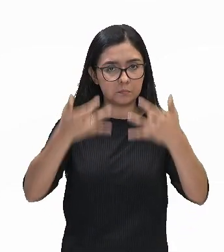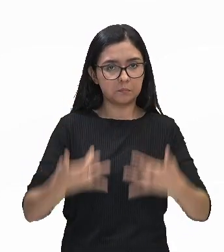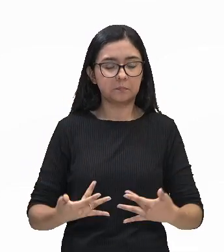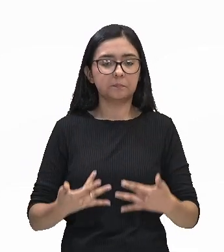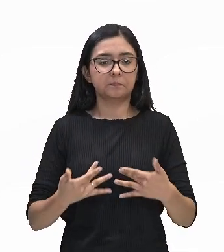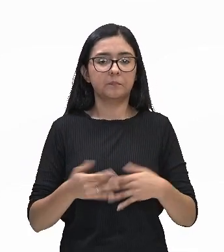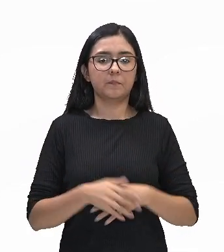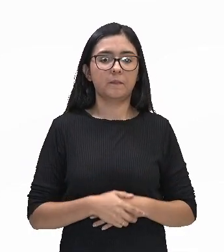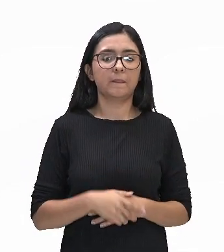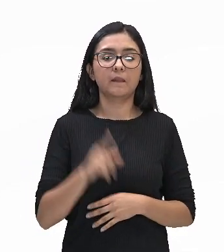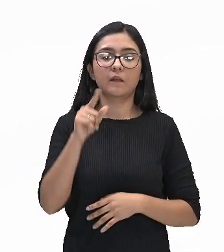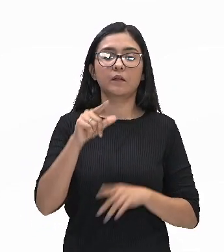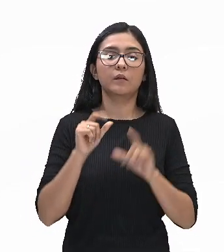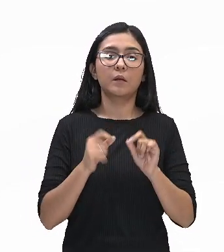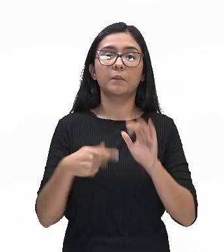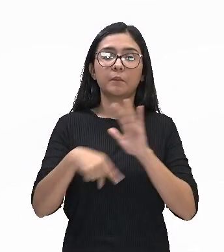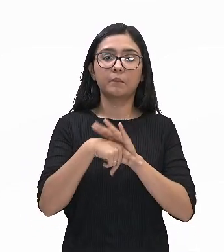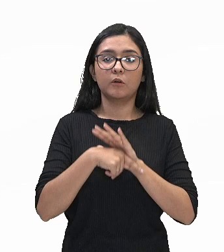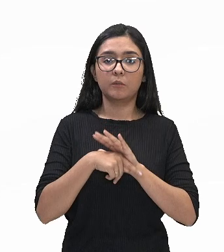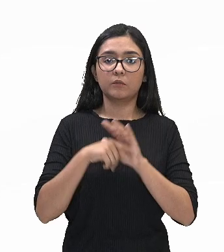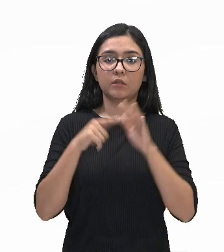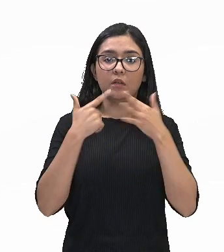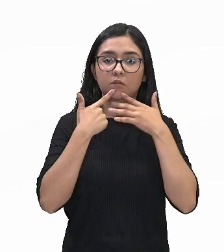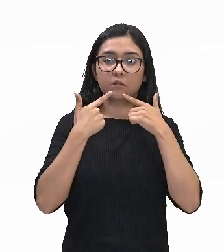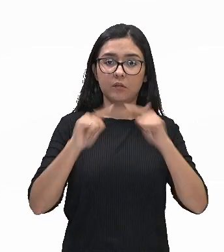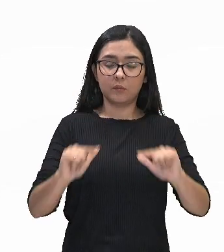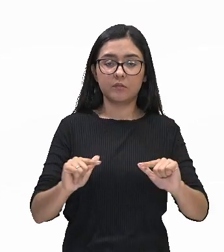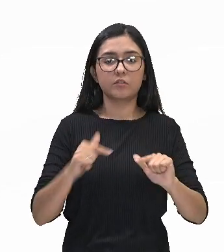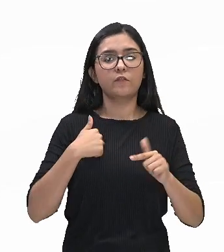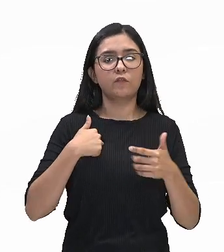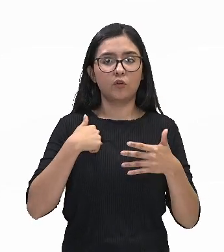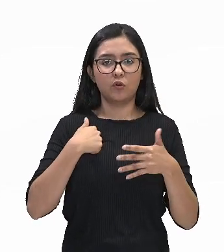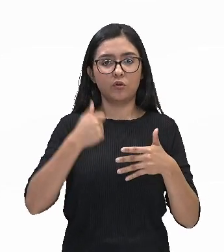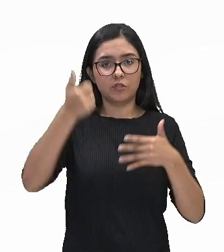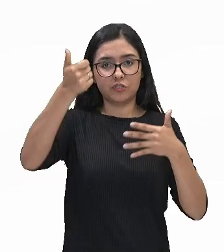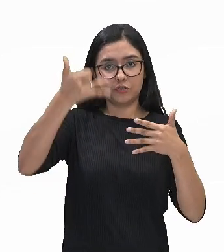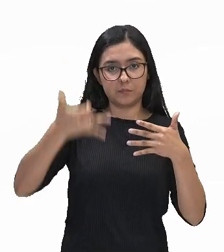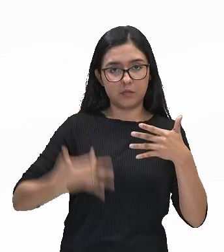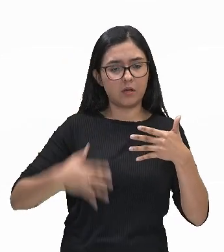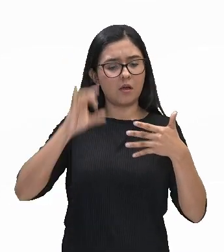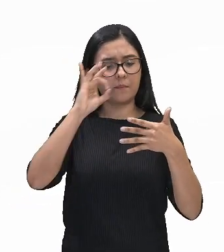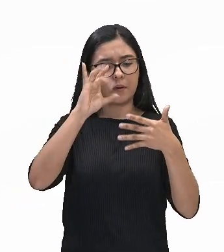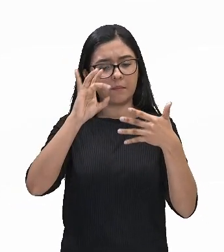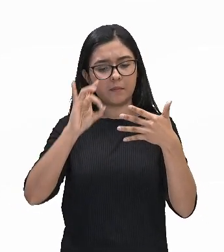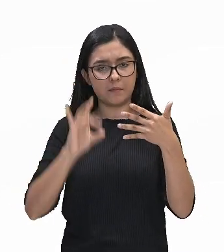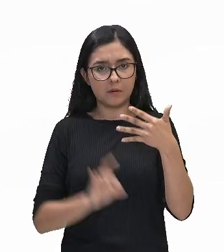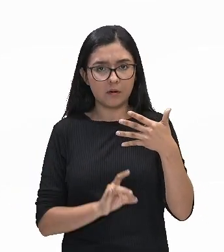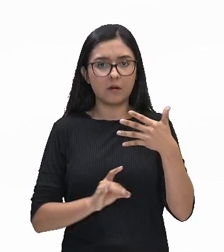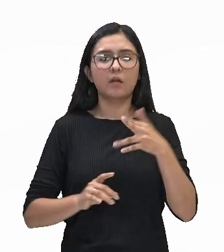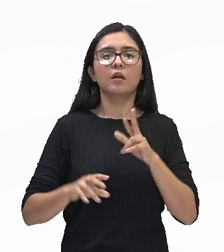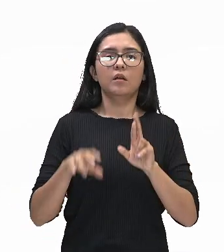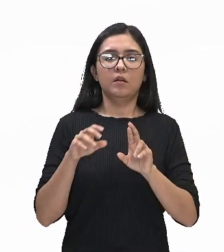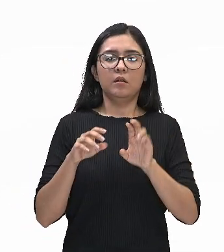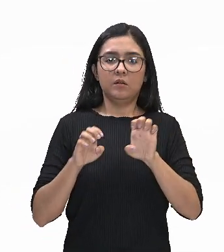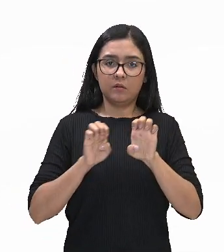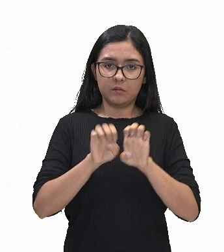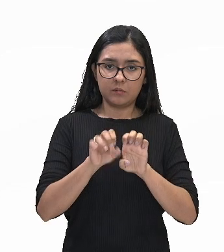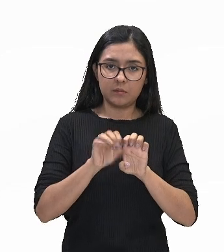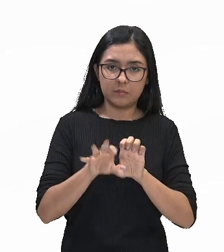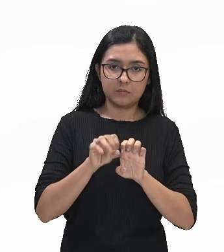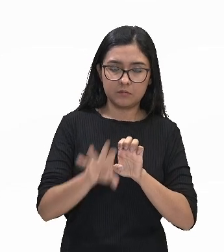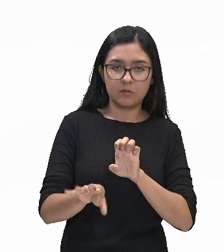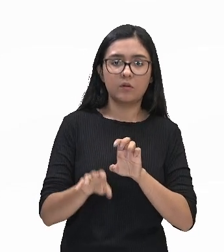ver, que é a função da linguagem. Aí eu vou explicar cada um desses elementos, o emissor, o